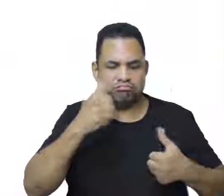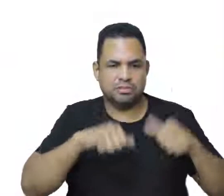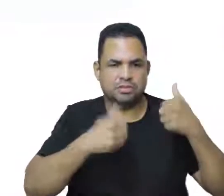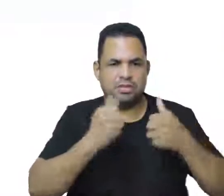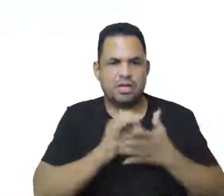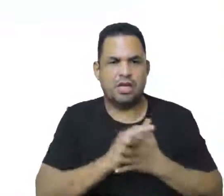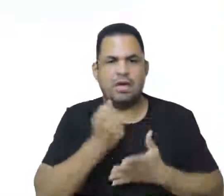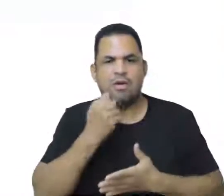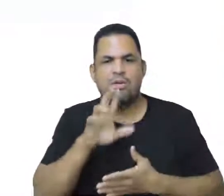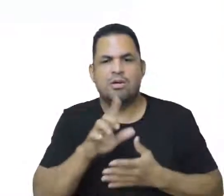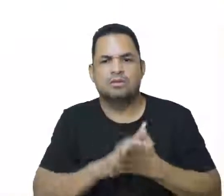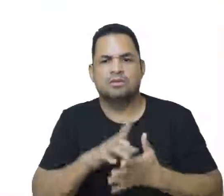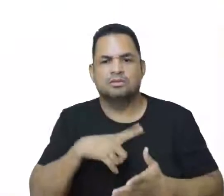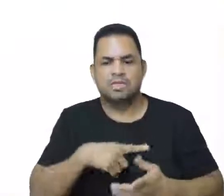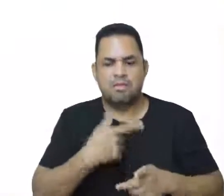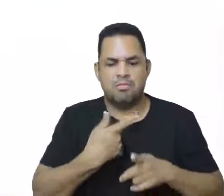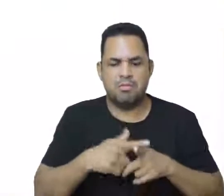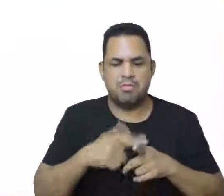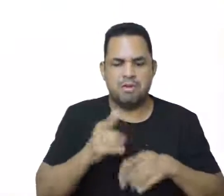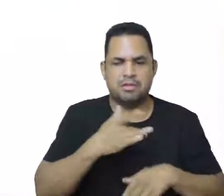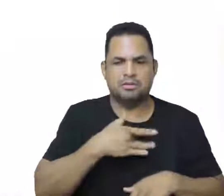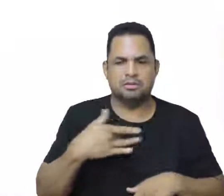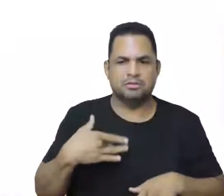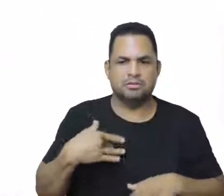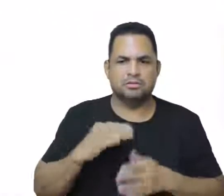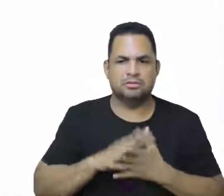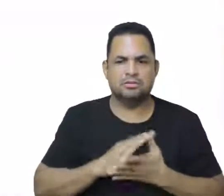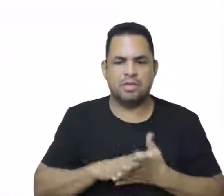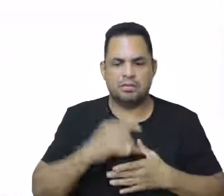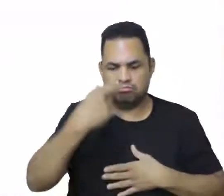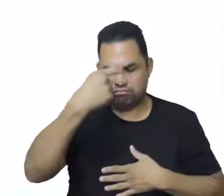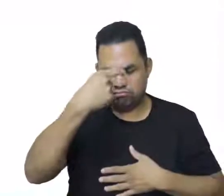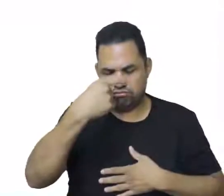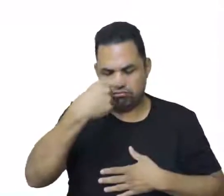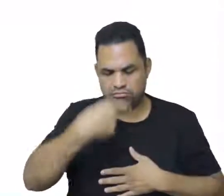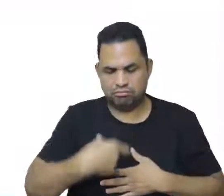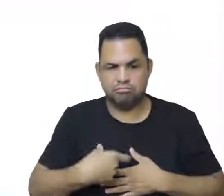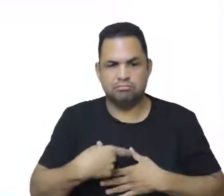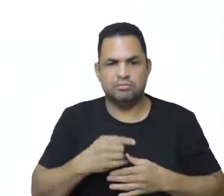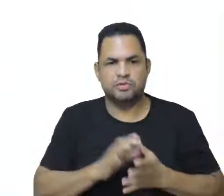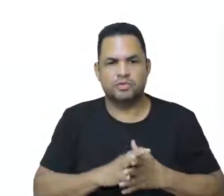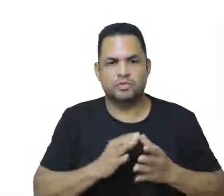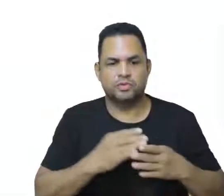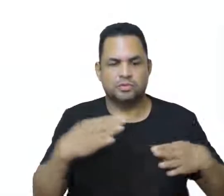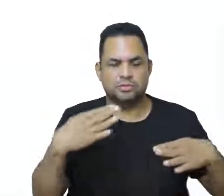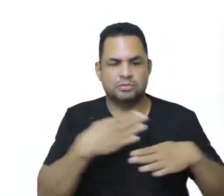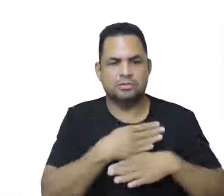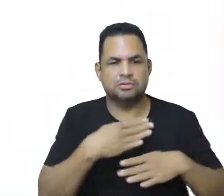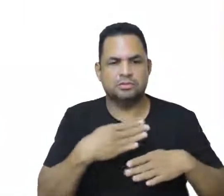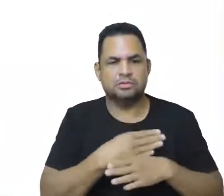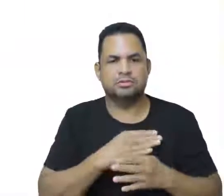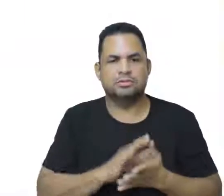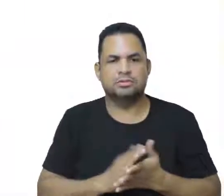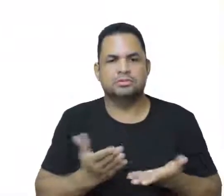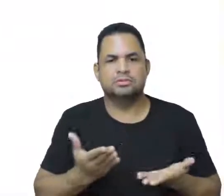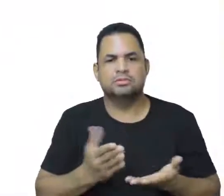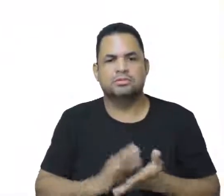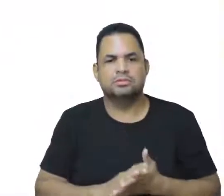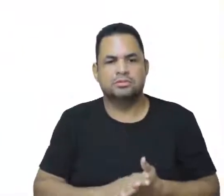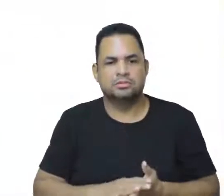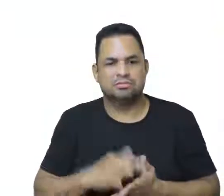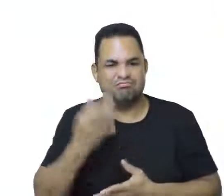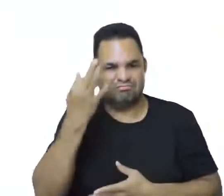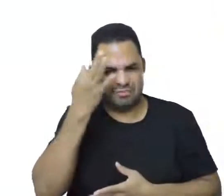e gera problemas de saúde aos habitantes das grandes cidades. Tais podem ser dor